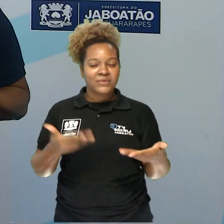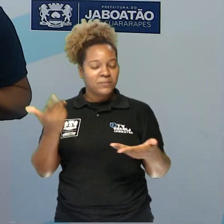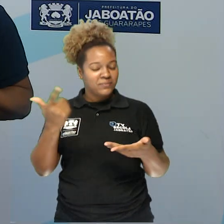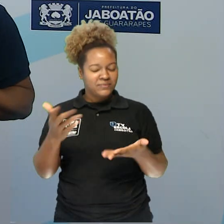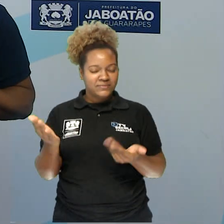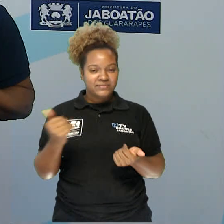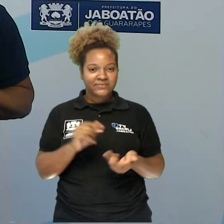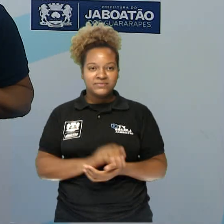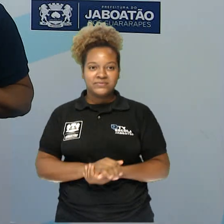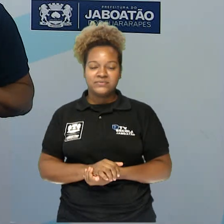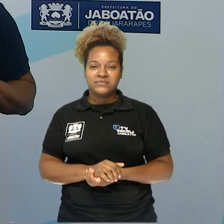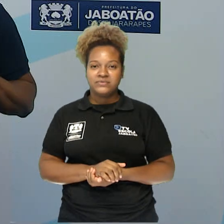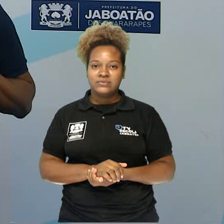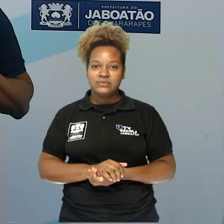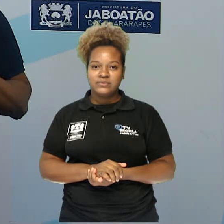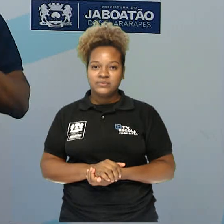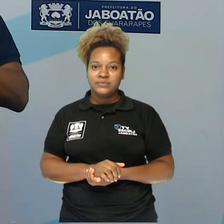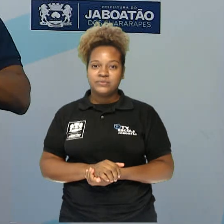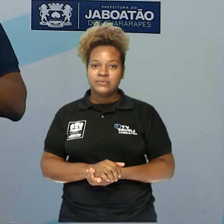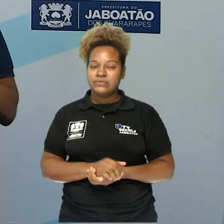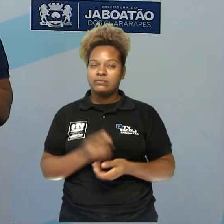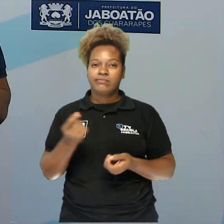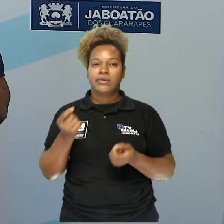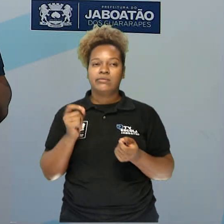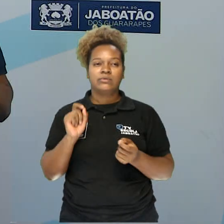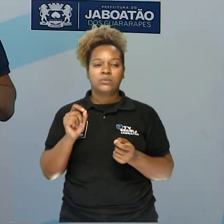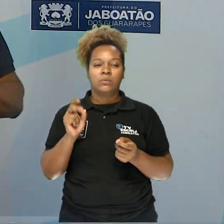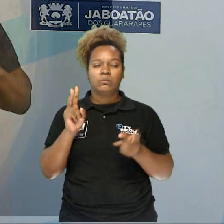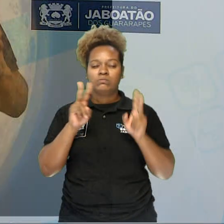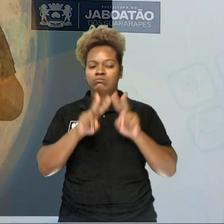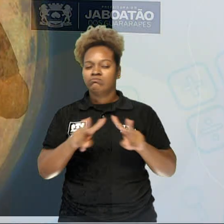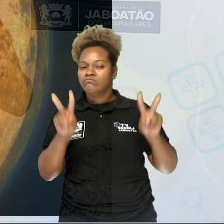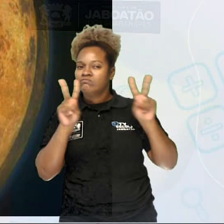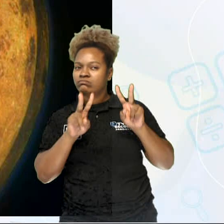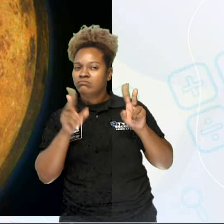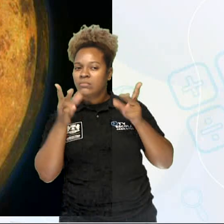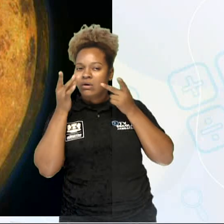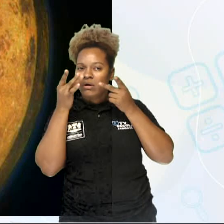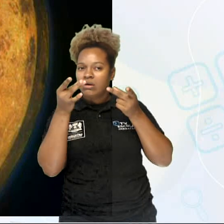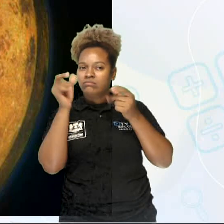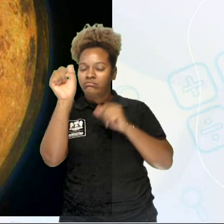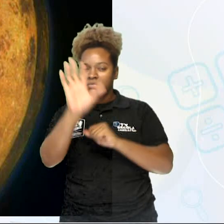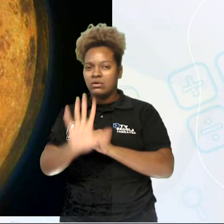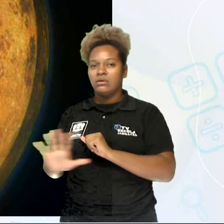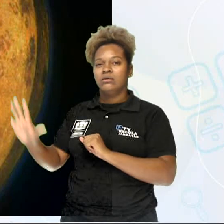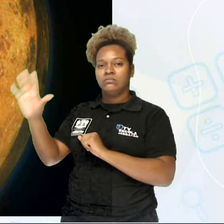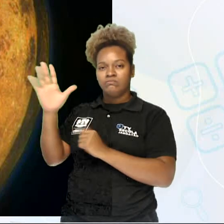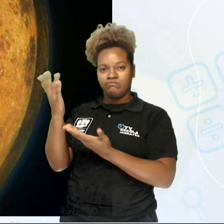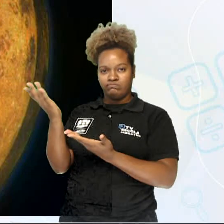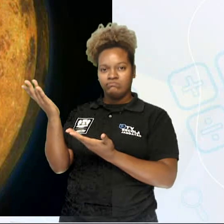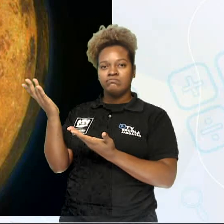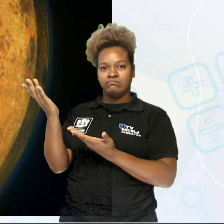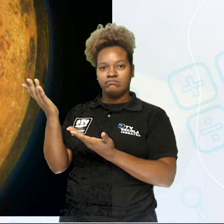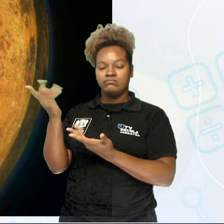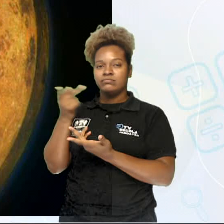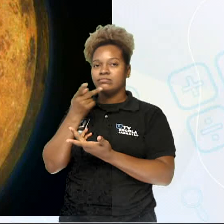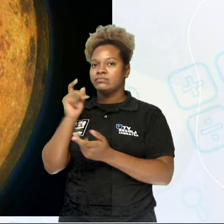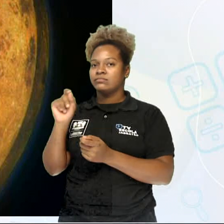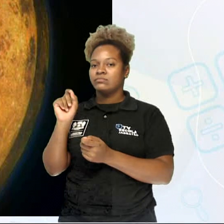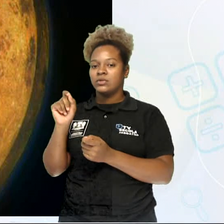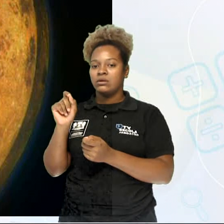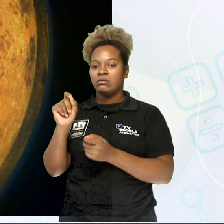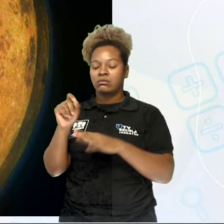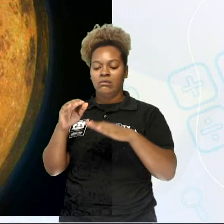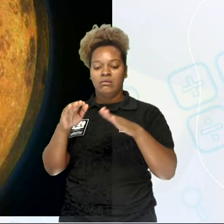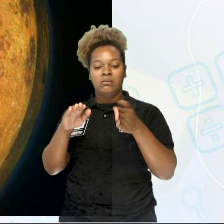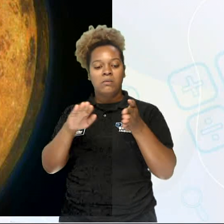lá. Eu quero que vocês observem essa ilustração. Ela fala sobre as